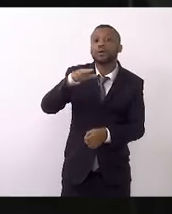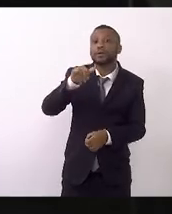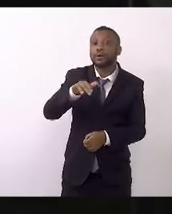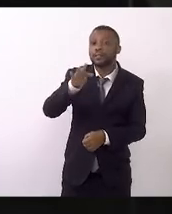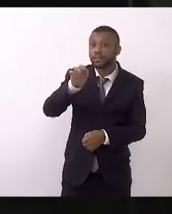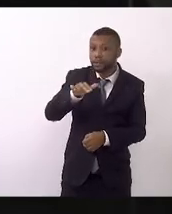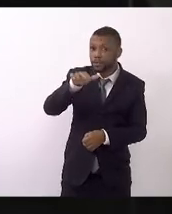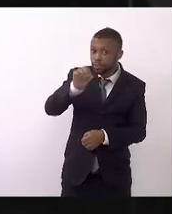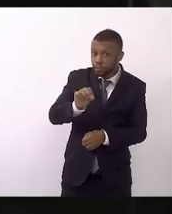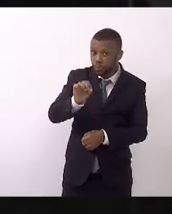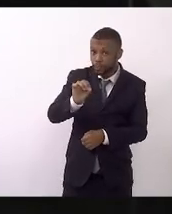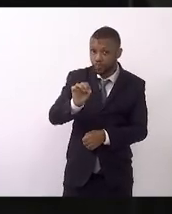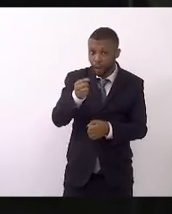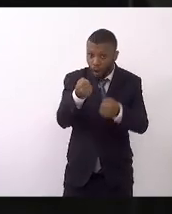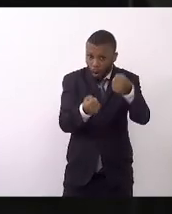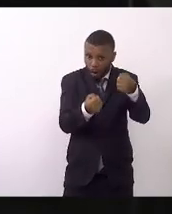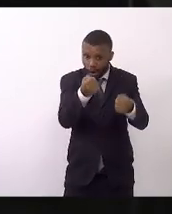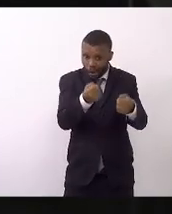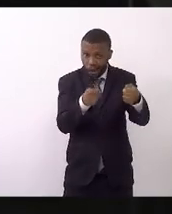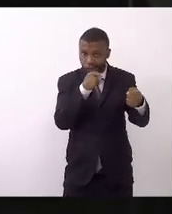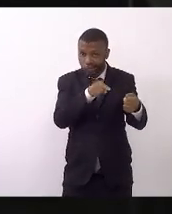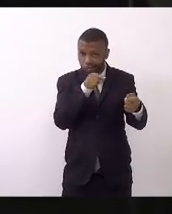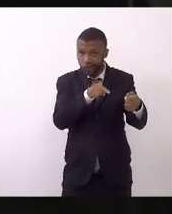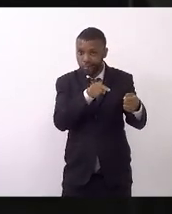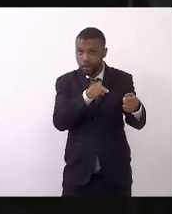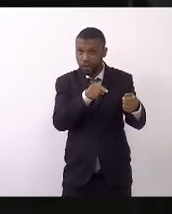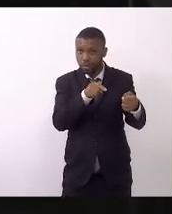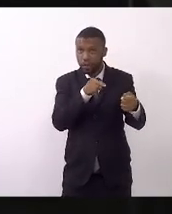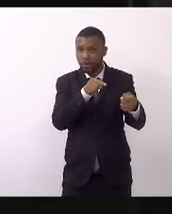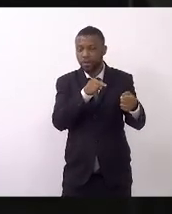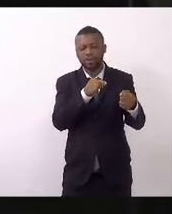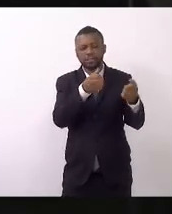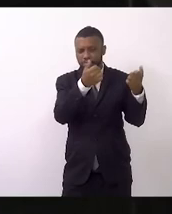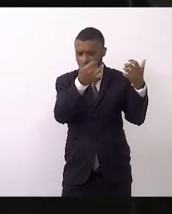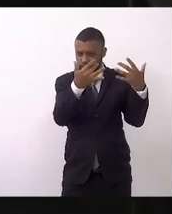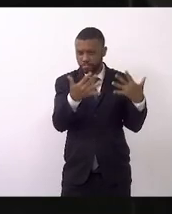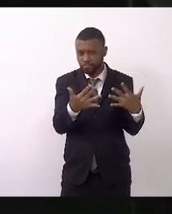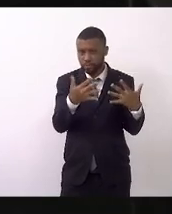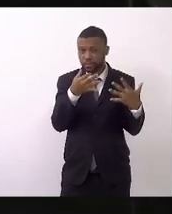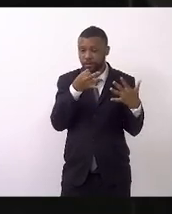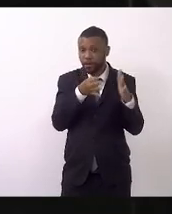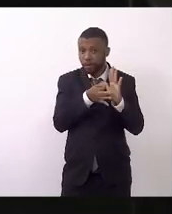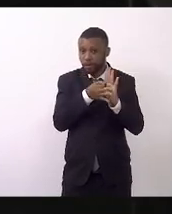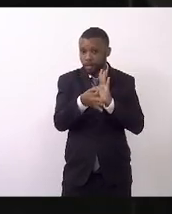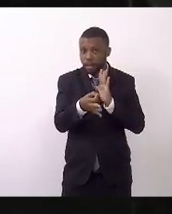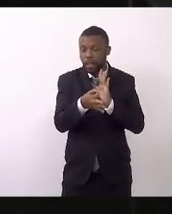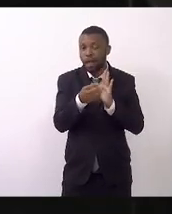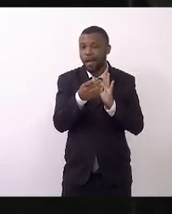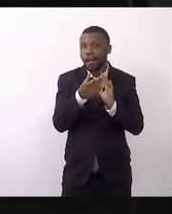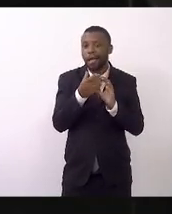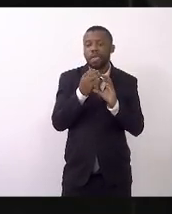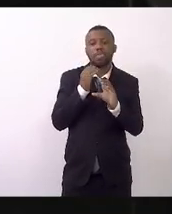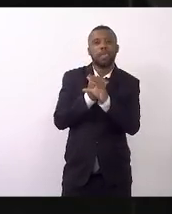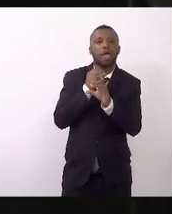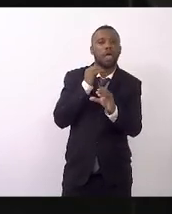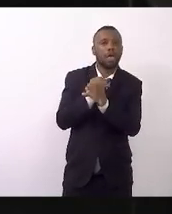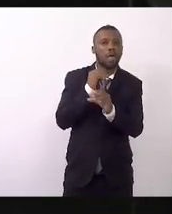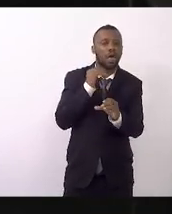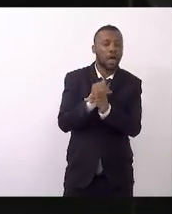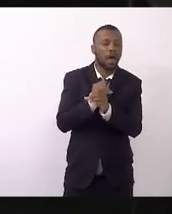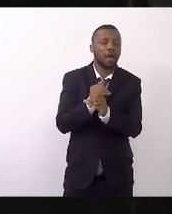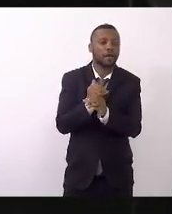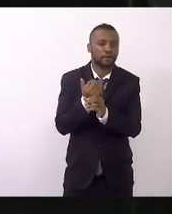o seu carro Fusion, segundo uma falsa comunicação de crime do